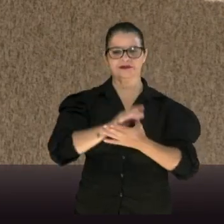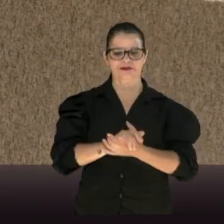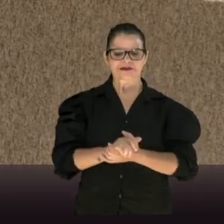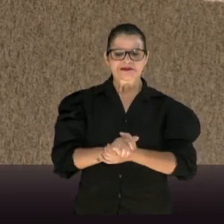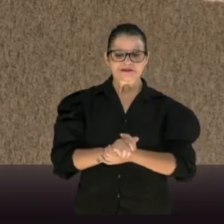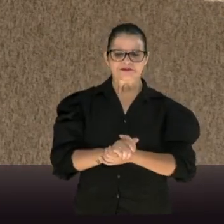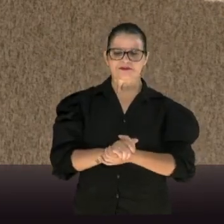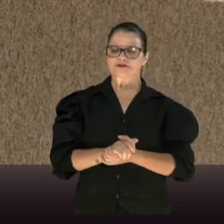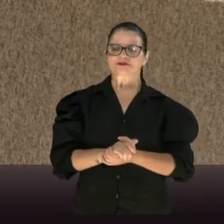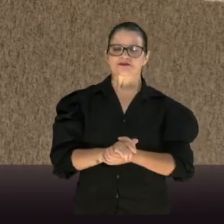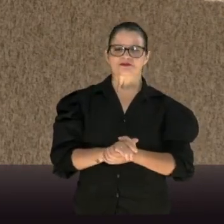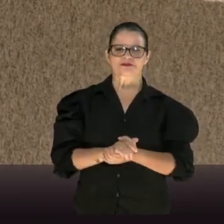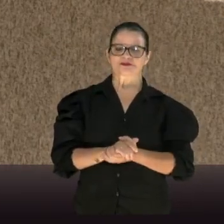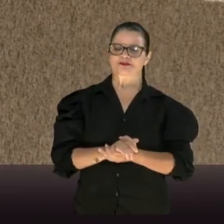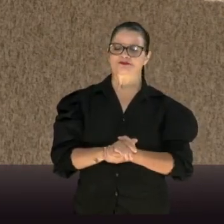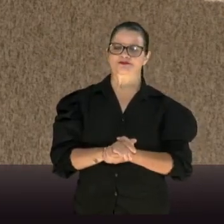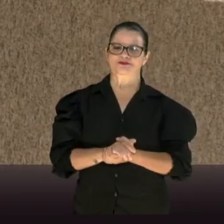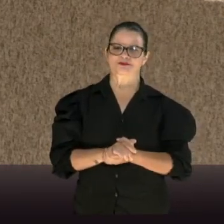a